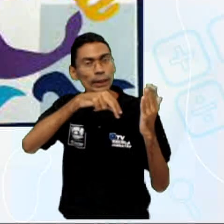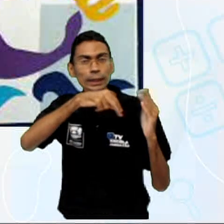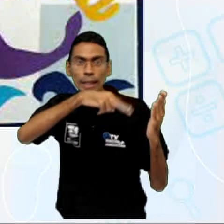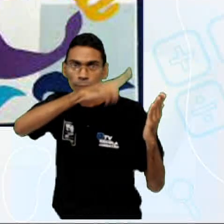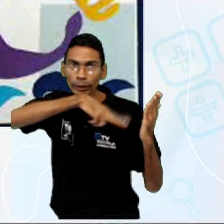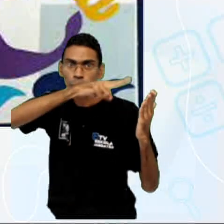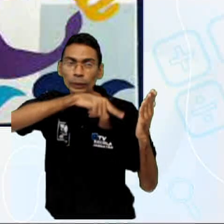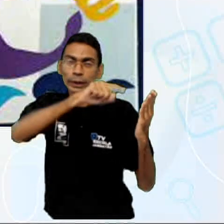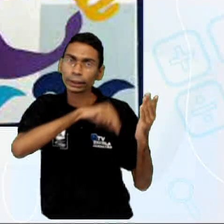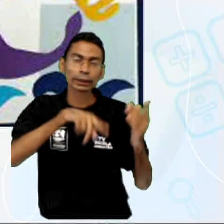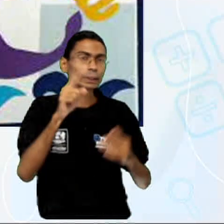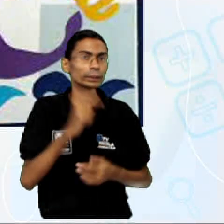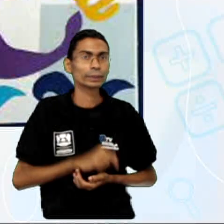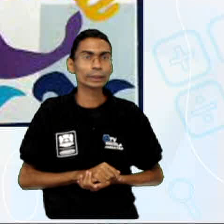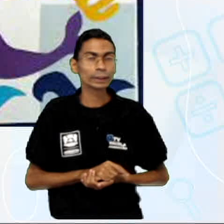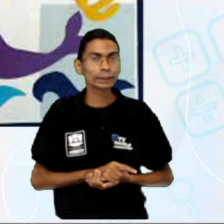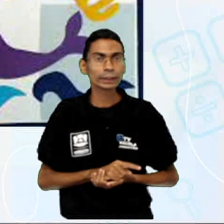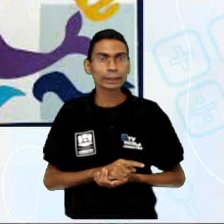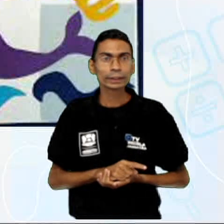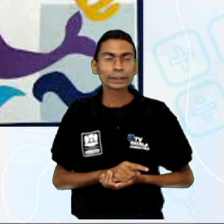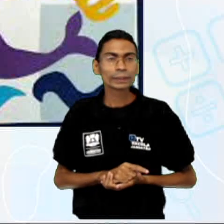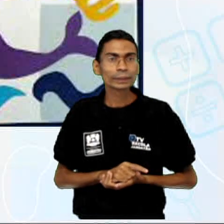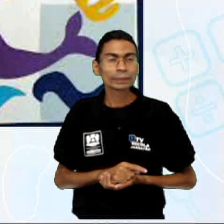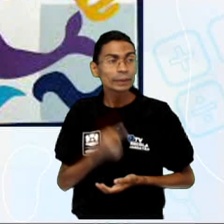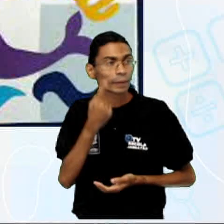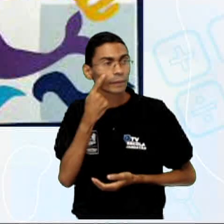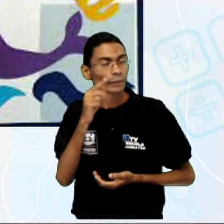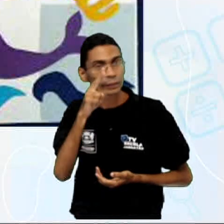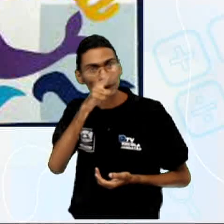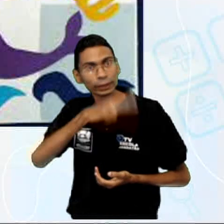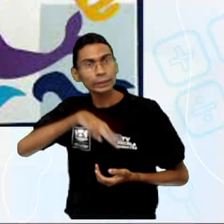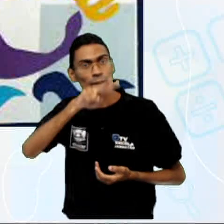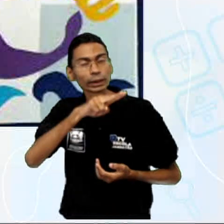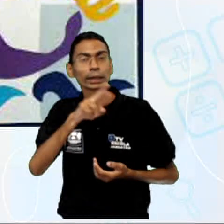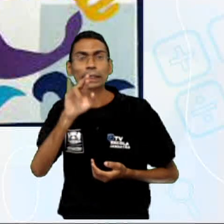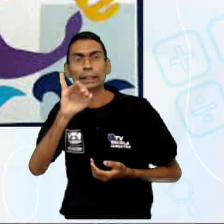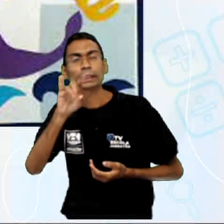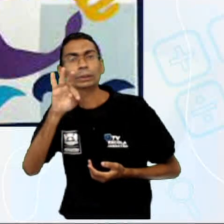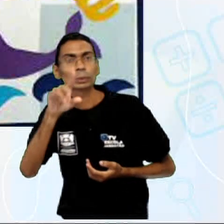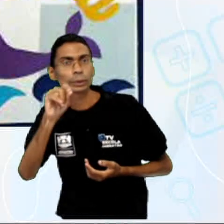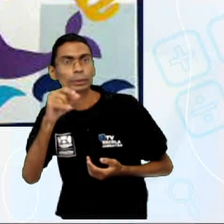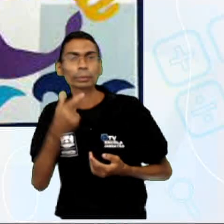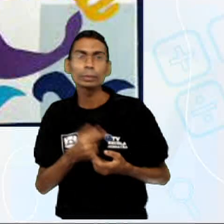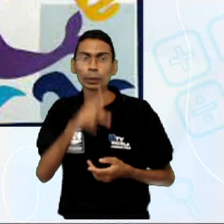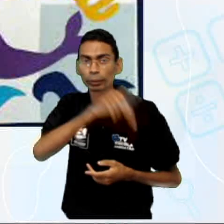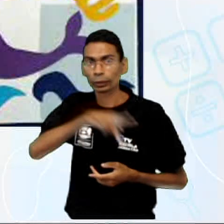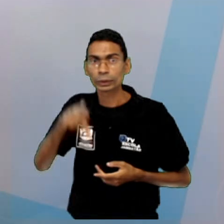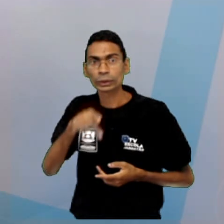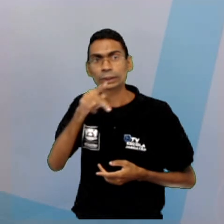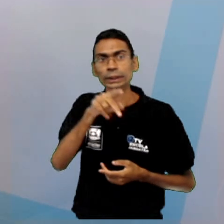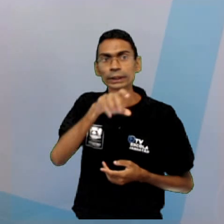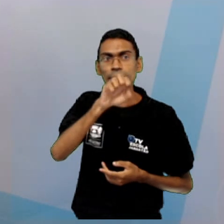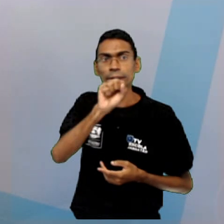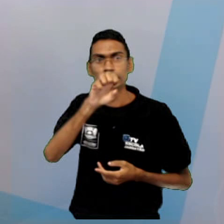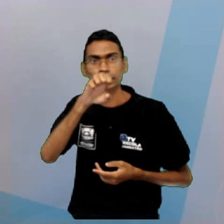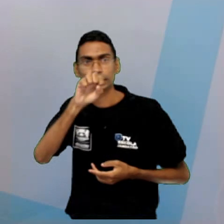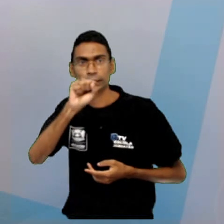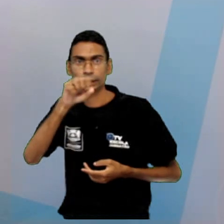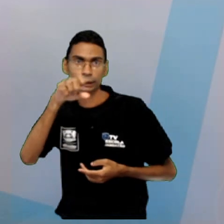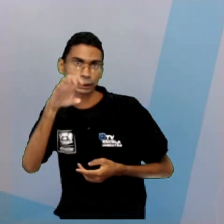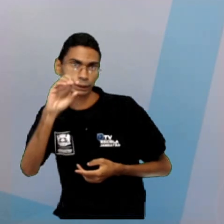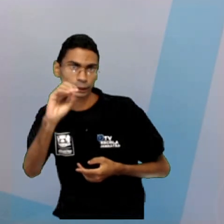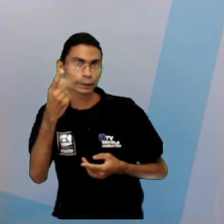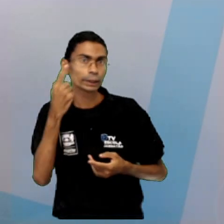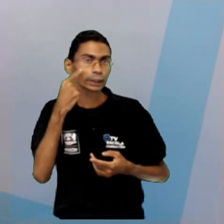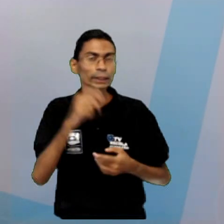uma releitura, feita por um professor do SESC. Então, ele fez uns recortes e ele fez a obra